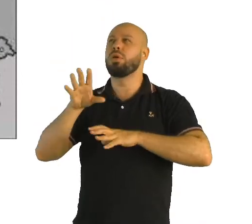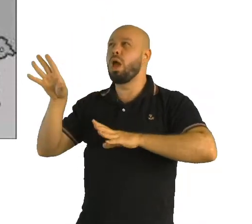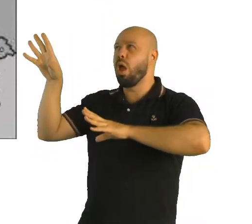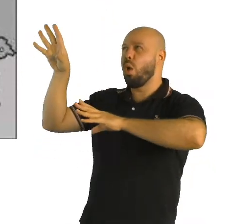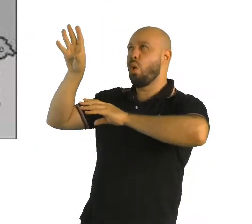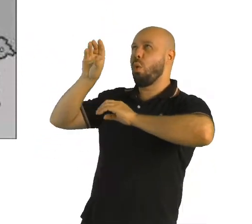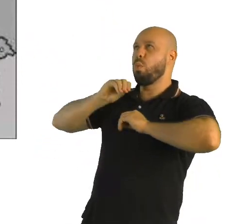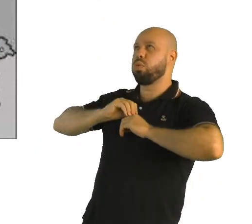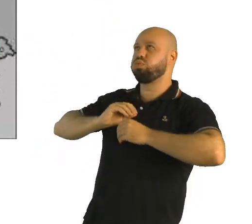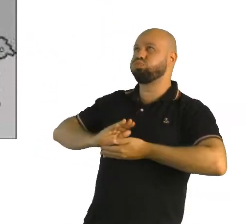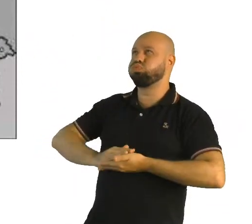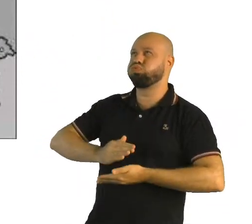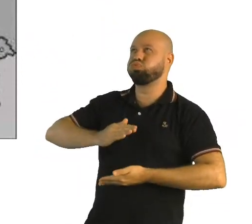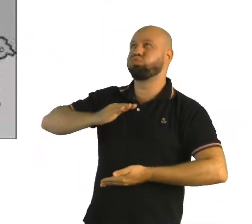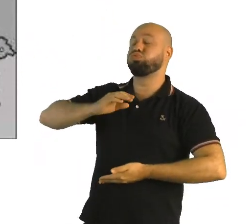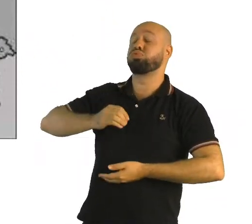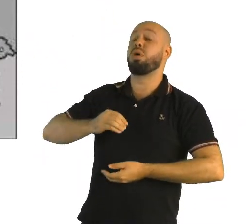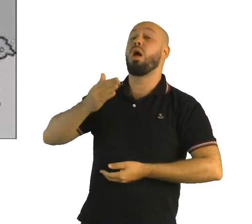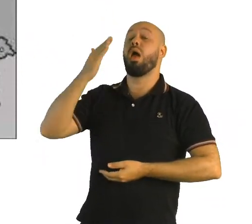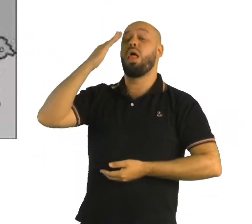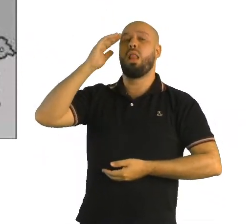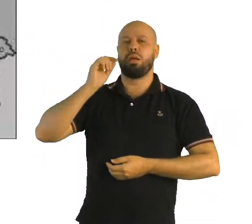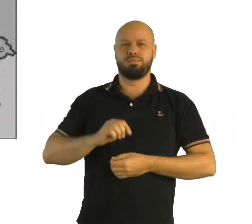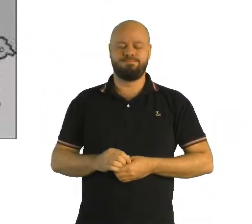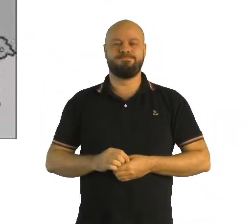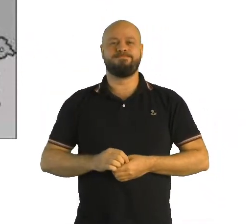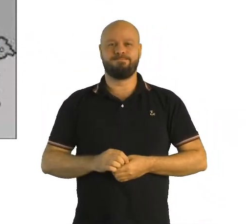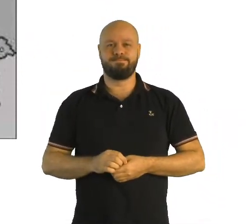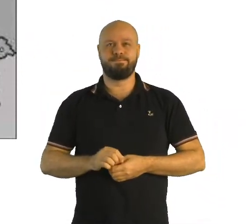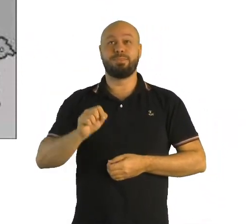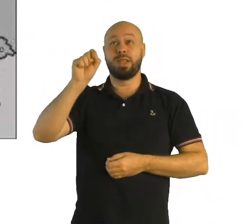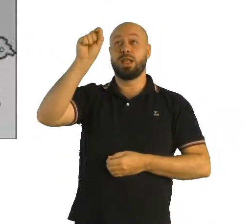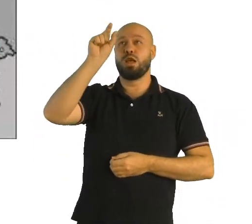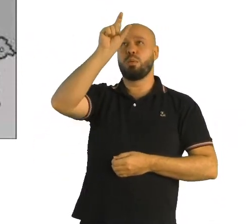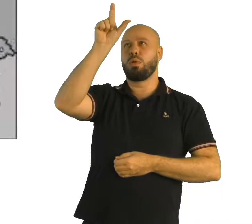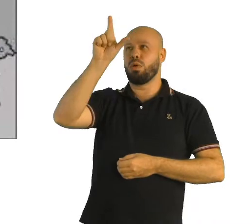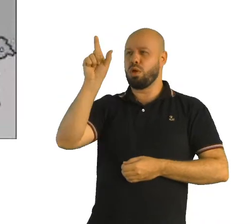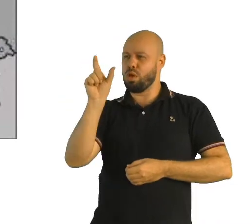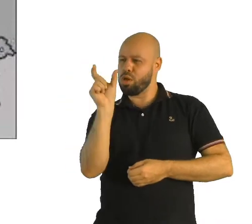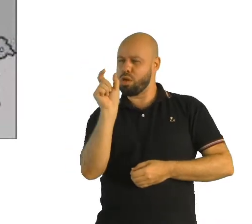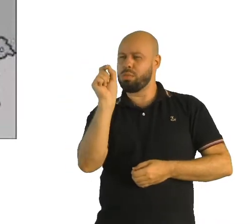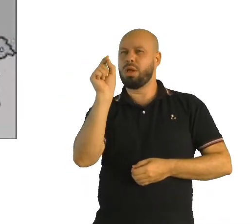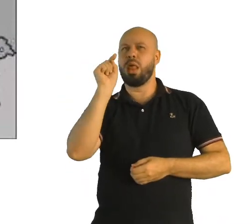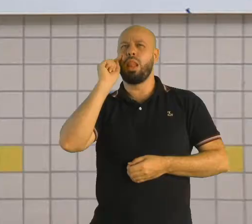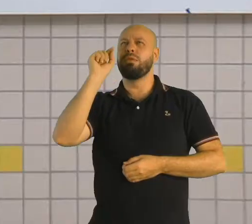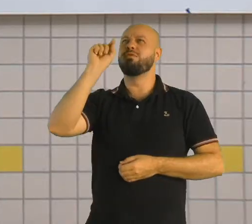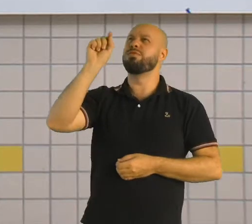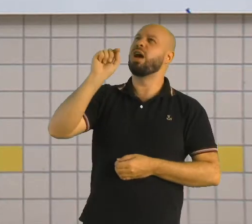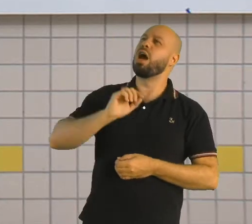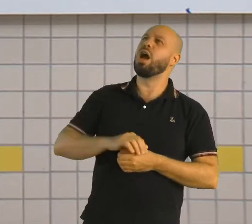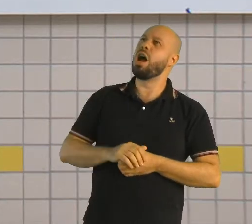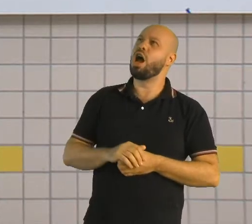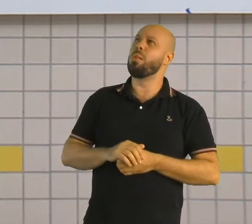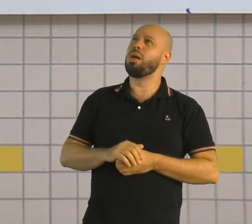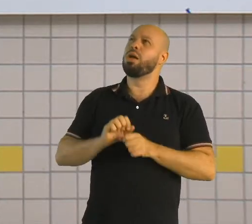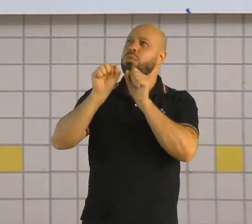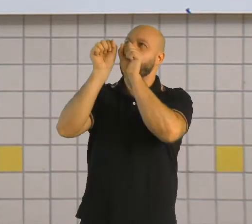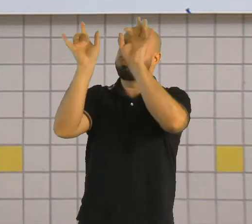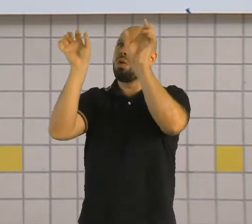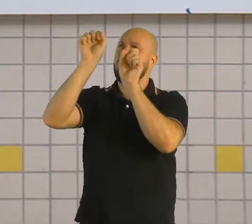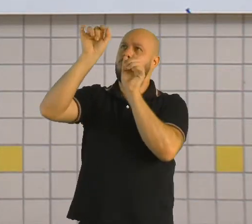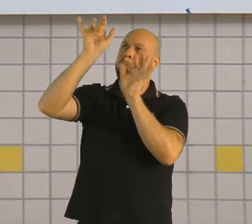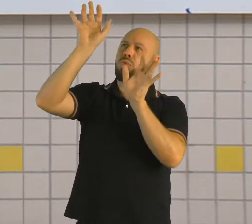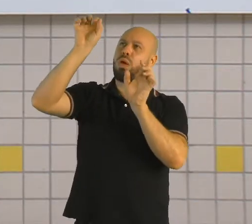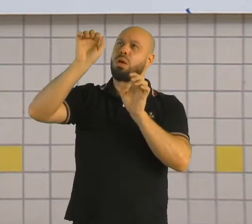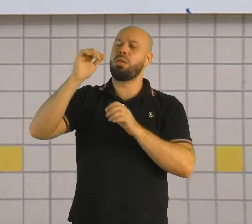Ou seja, a Península Itálica, ela dava um embasamento teórico para os pensadores renascentistas. Lá eles davam